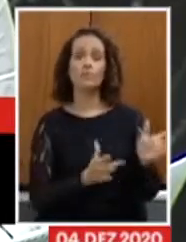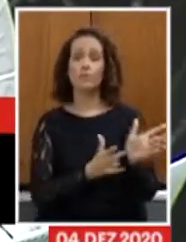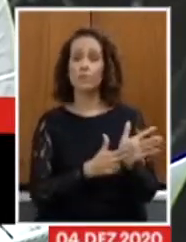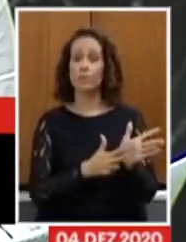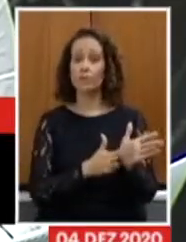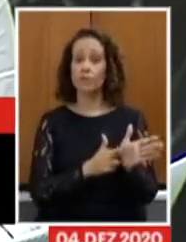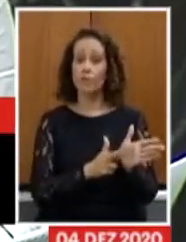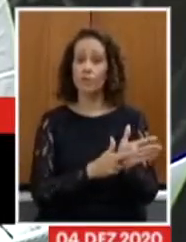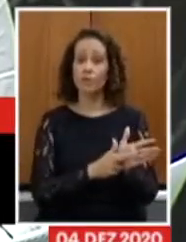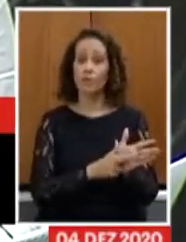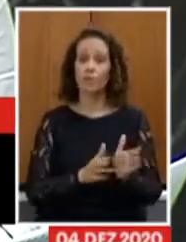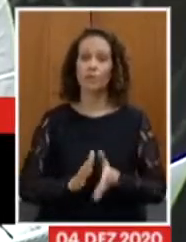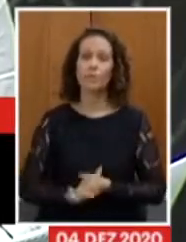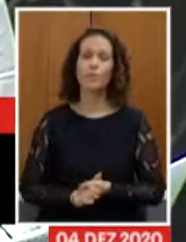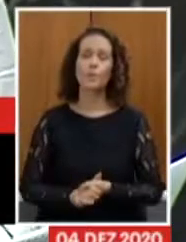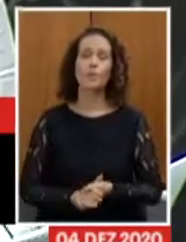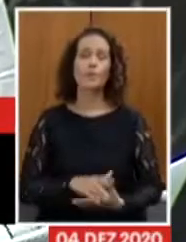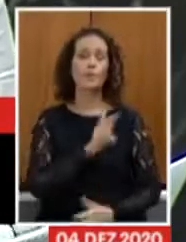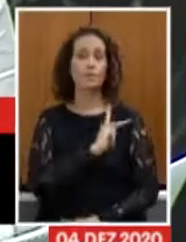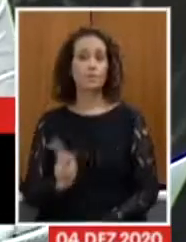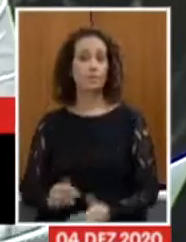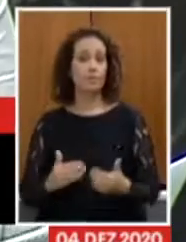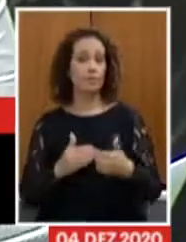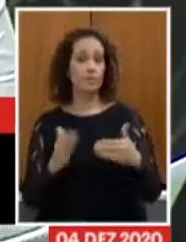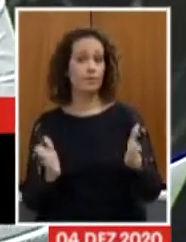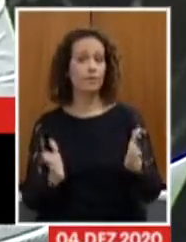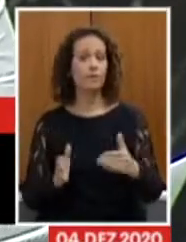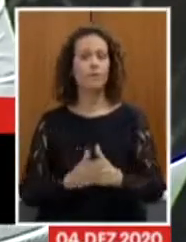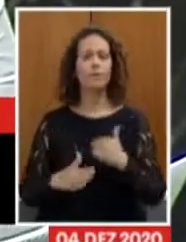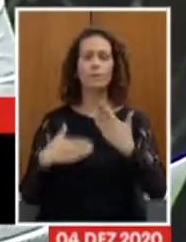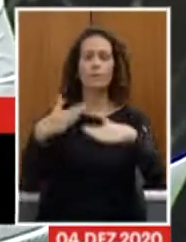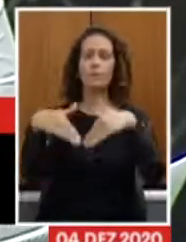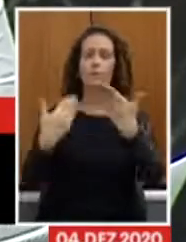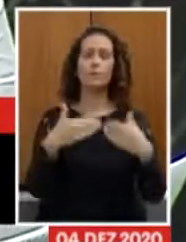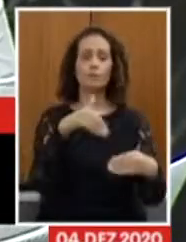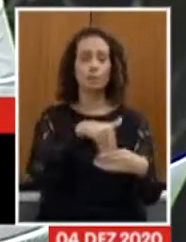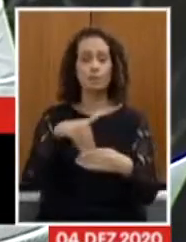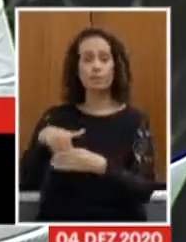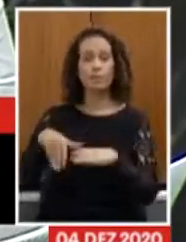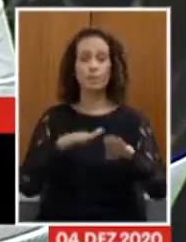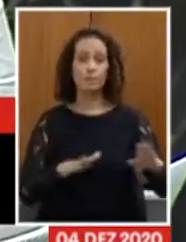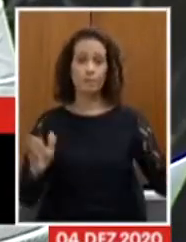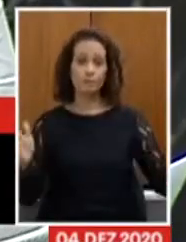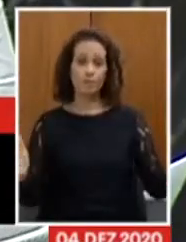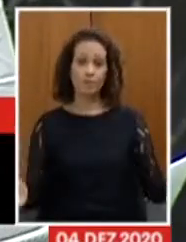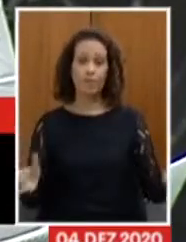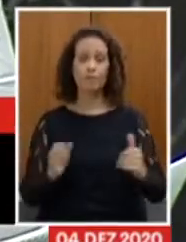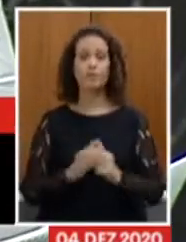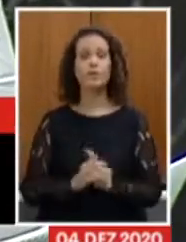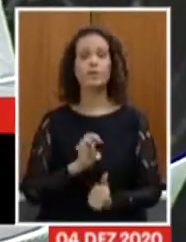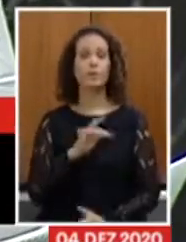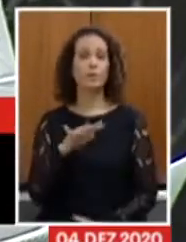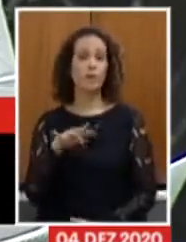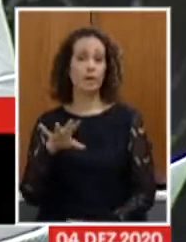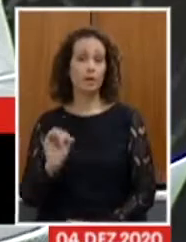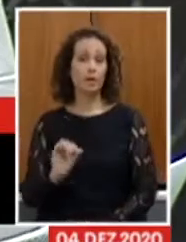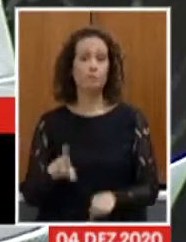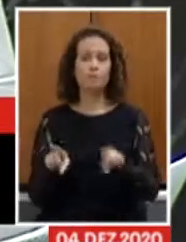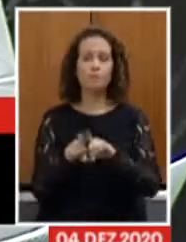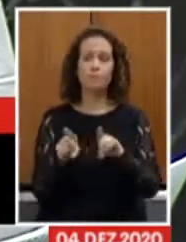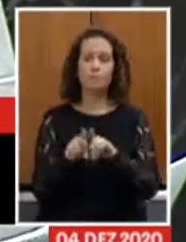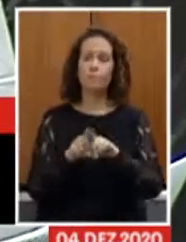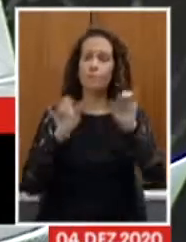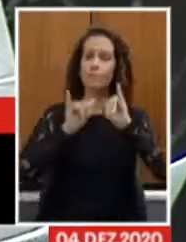Ato contínuo, a presidência dá início ao processo de eleição dos membros da mesa da Assembleia para o biênio 2021-2022